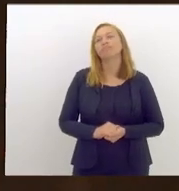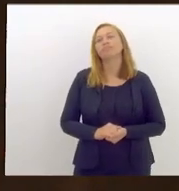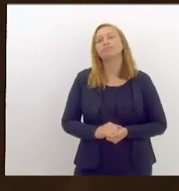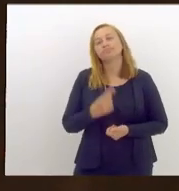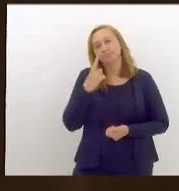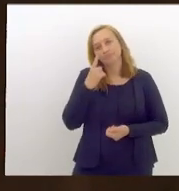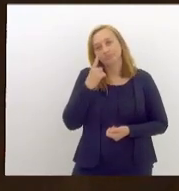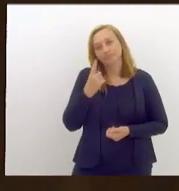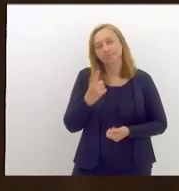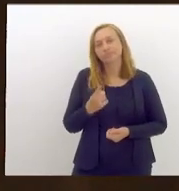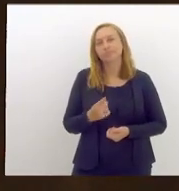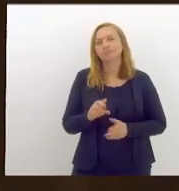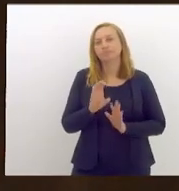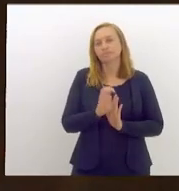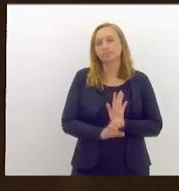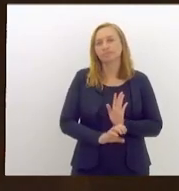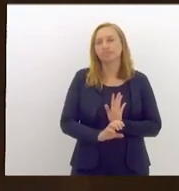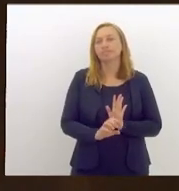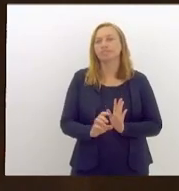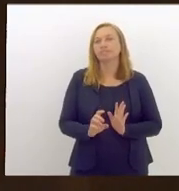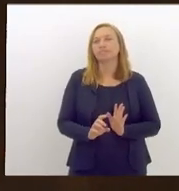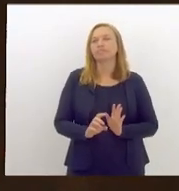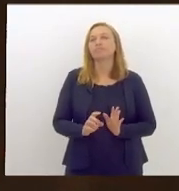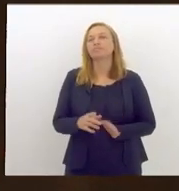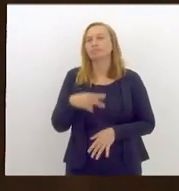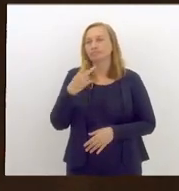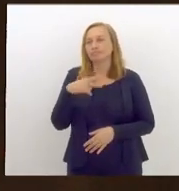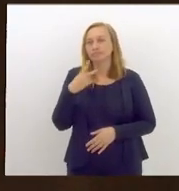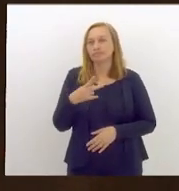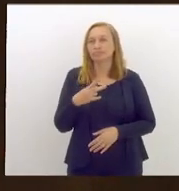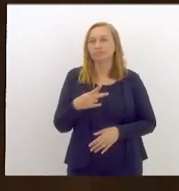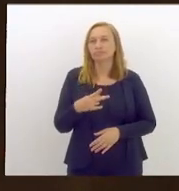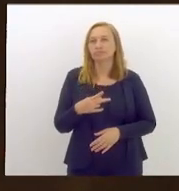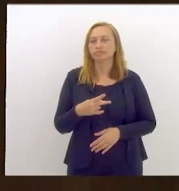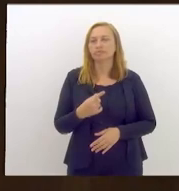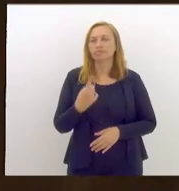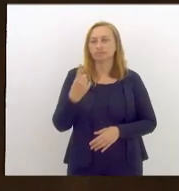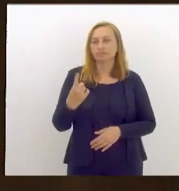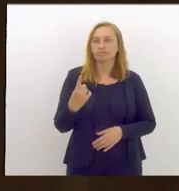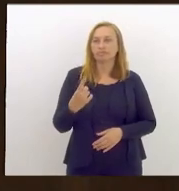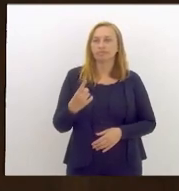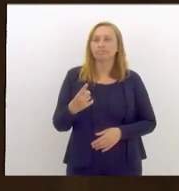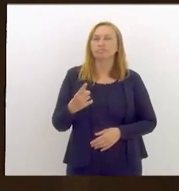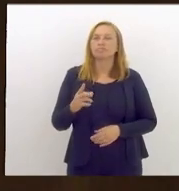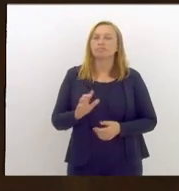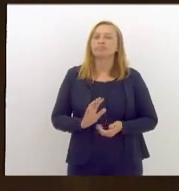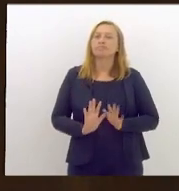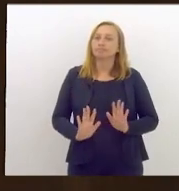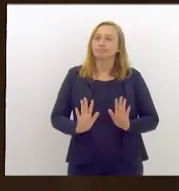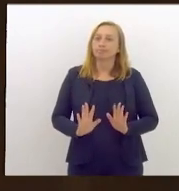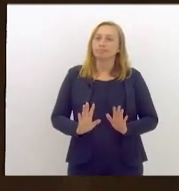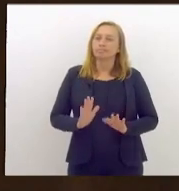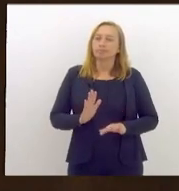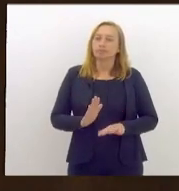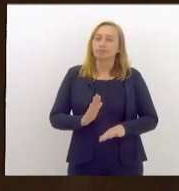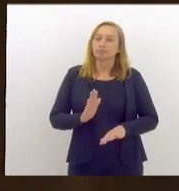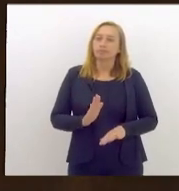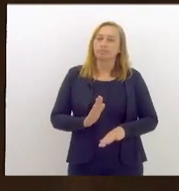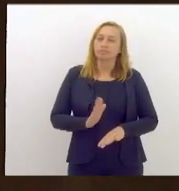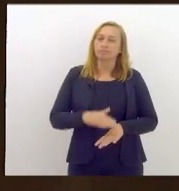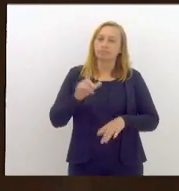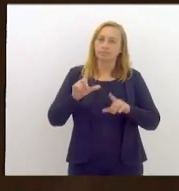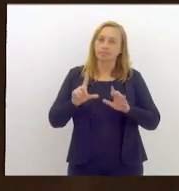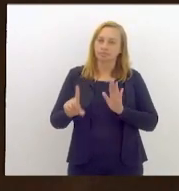verificar que uma das emendas foi para dizer que a contribuição é um por um mas a lei maior